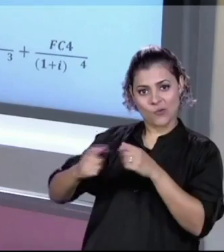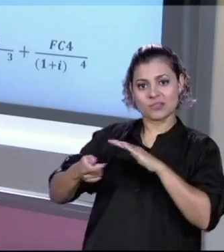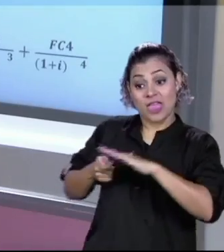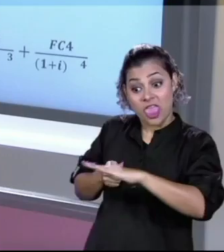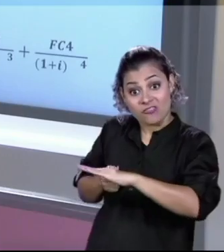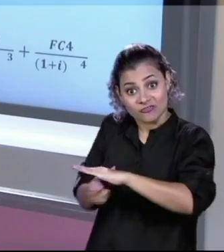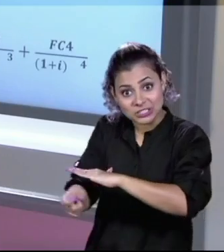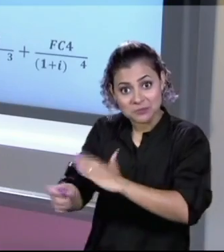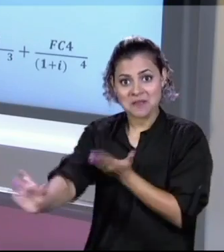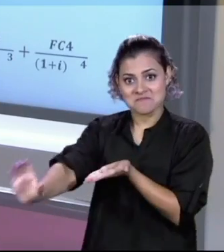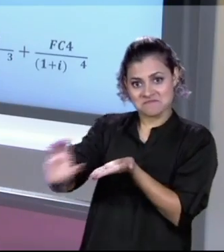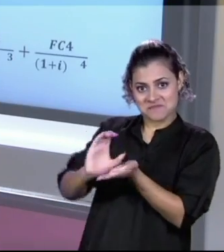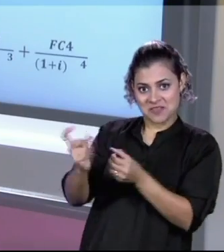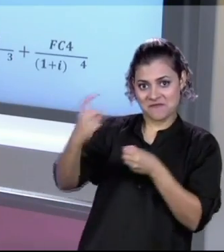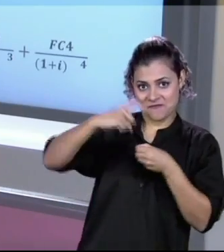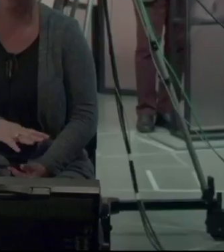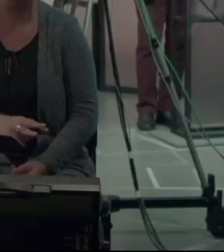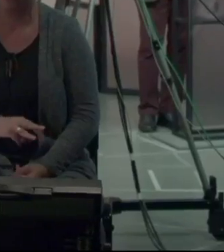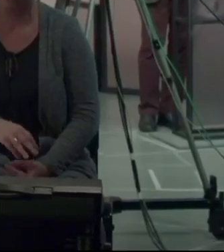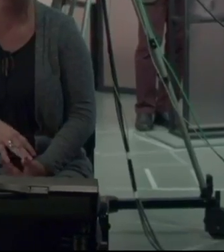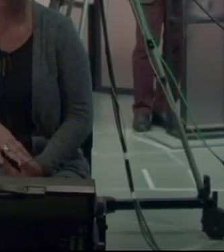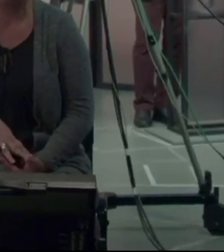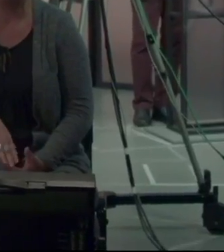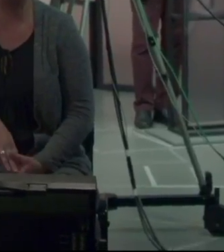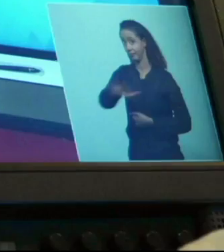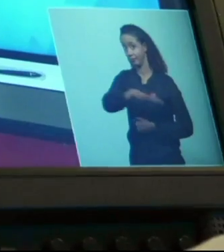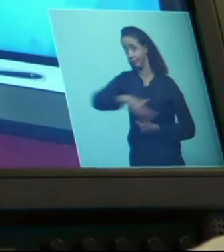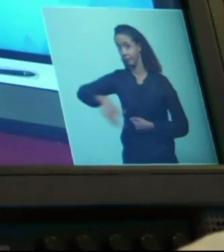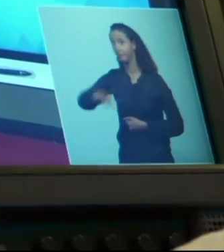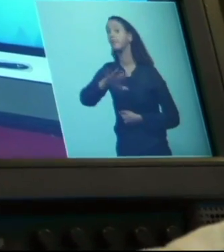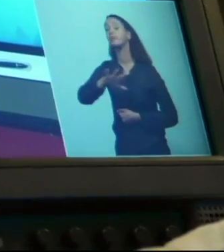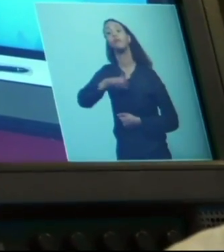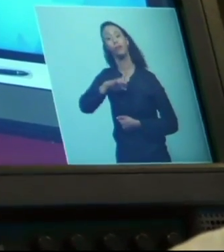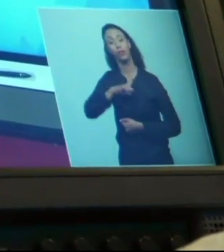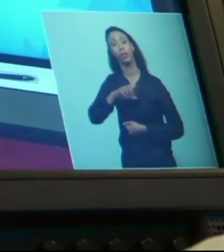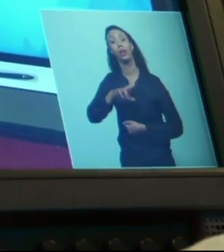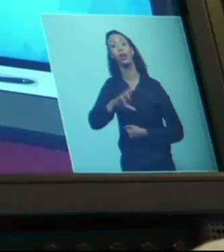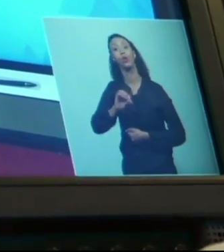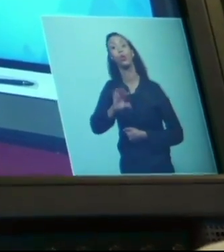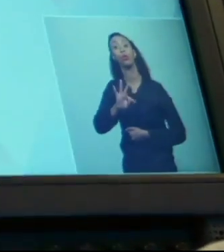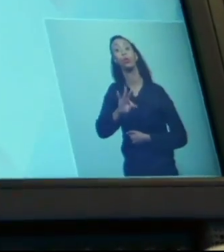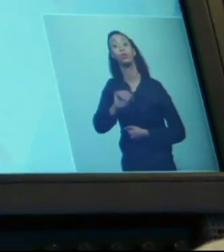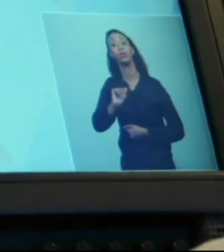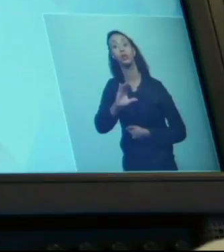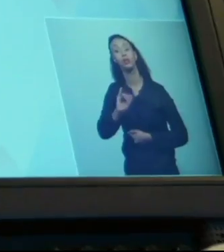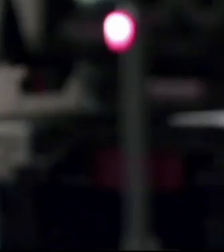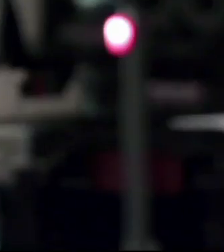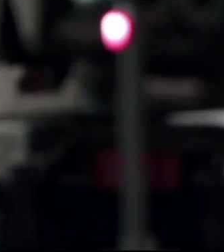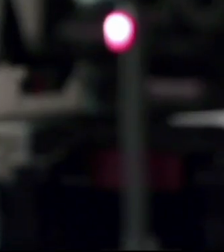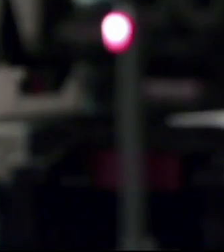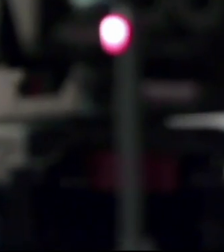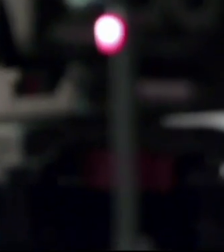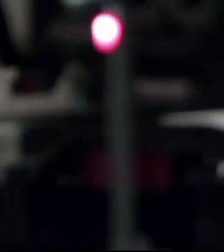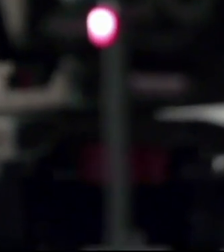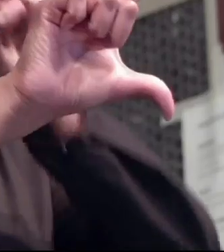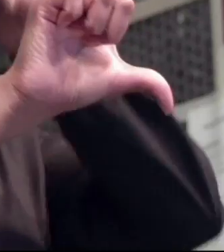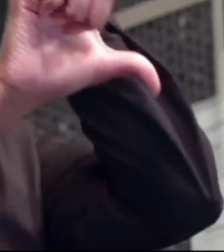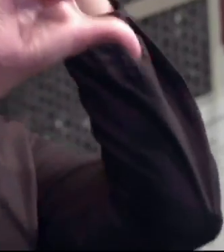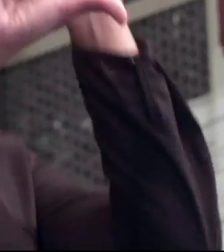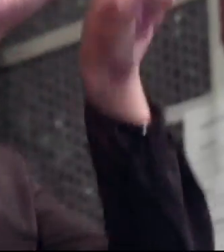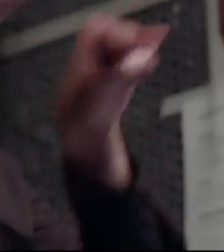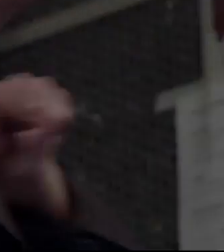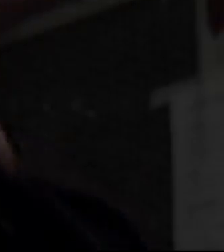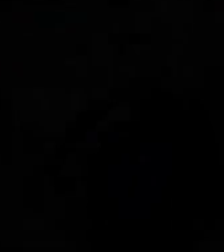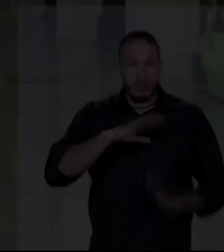close caption em libras para acesso de pessoas com deficiência auditiva áudio descrição e material tátil para deficientes